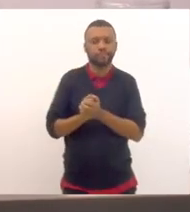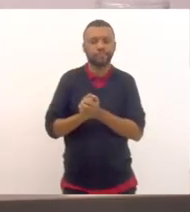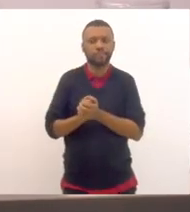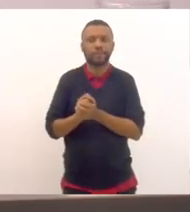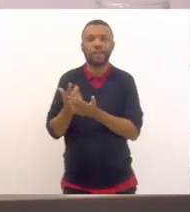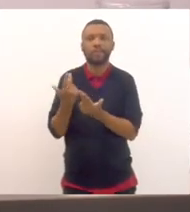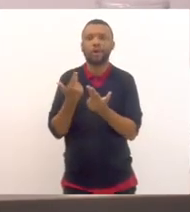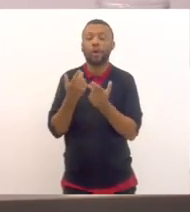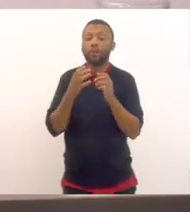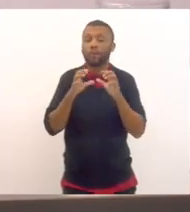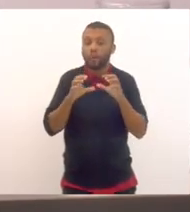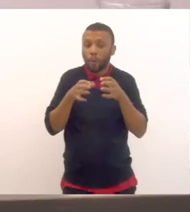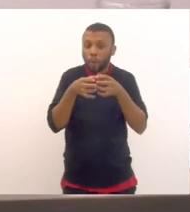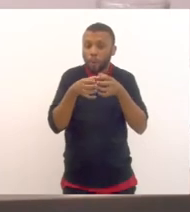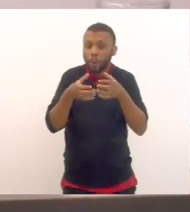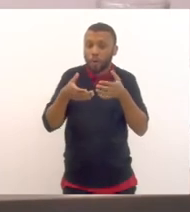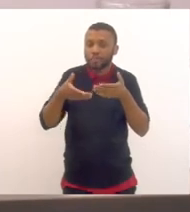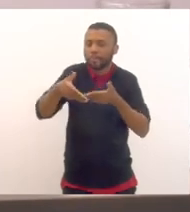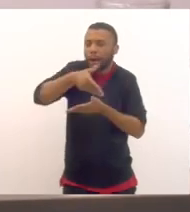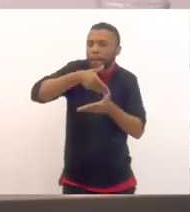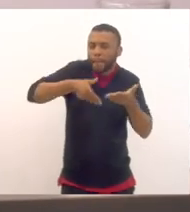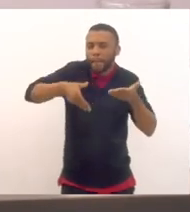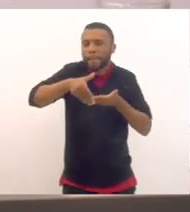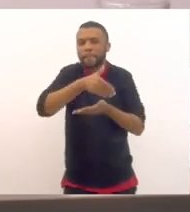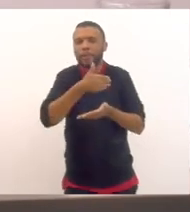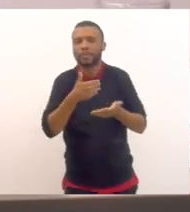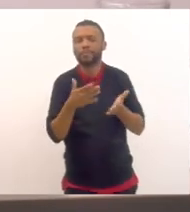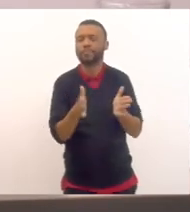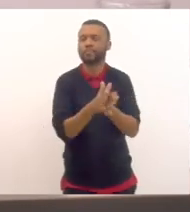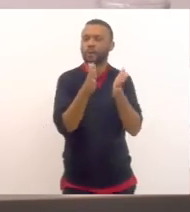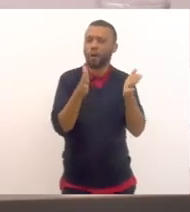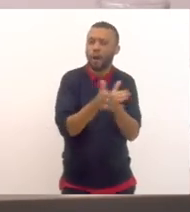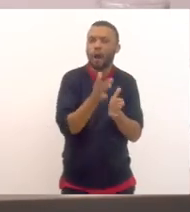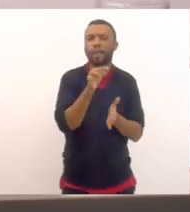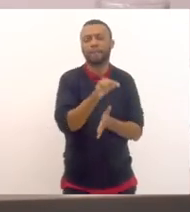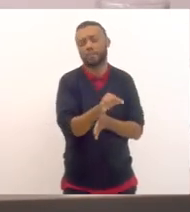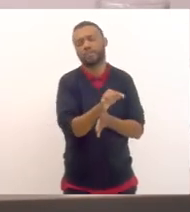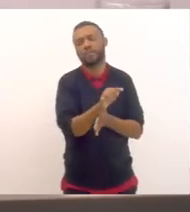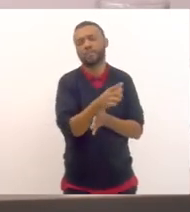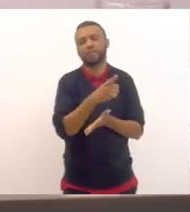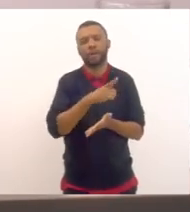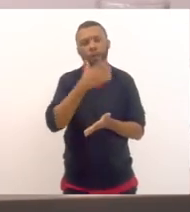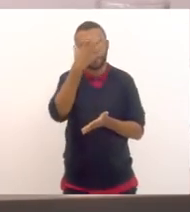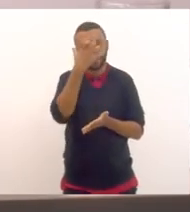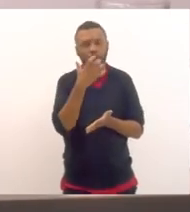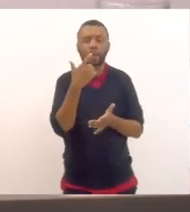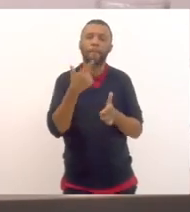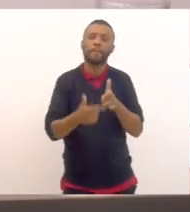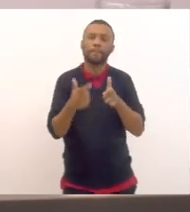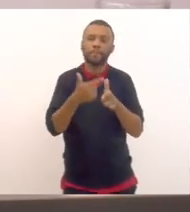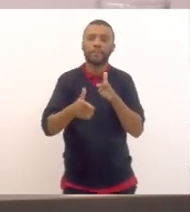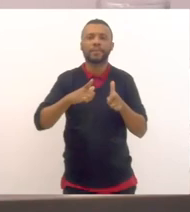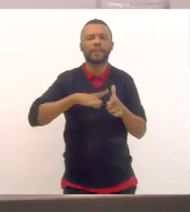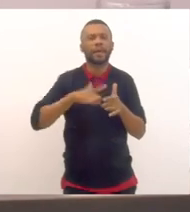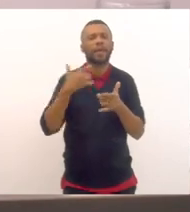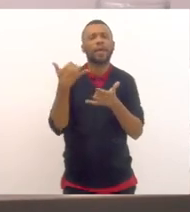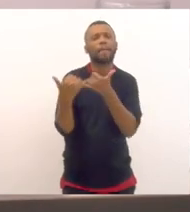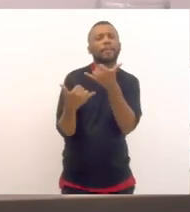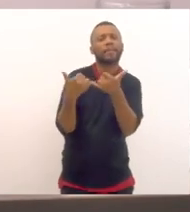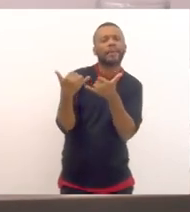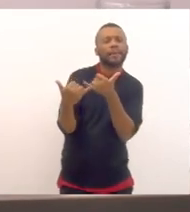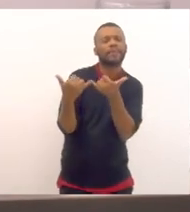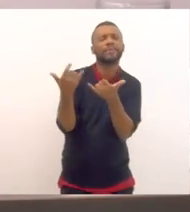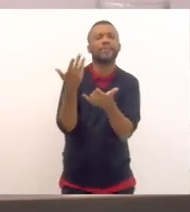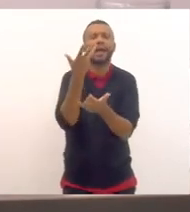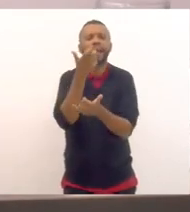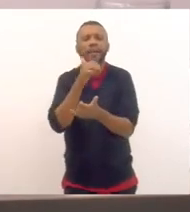algumas comunidades e ali sim você tem ali um sério problema de uma criança se é porque lá viu os brinquedos de criança e nós vemos